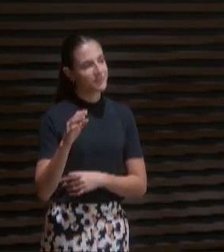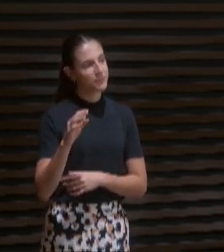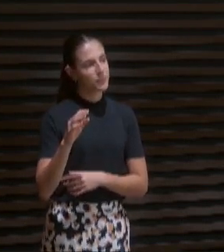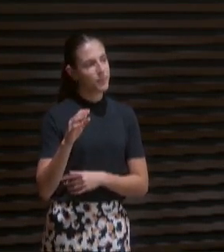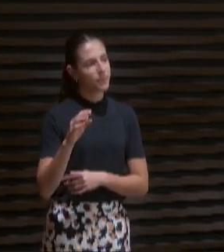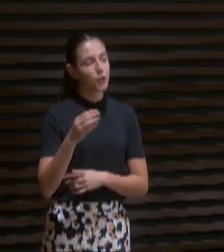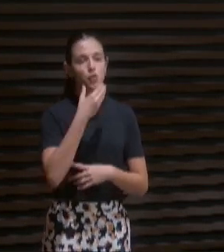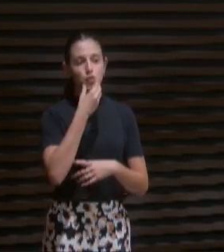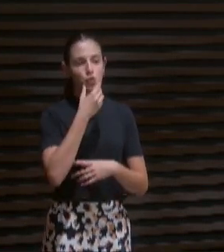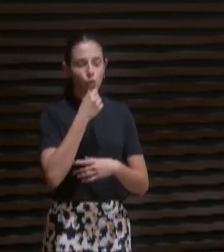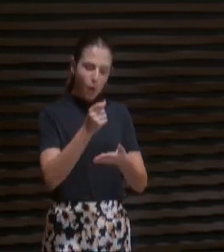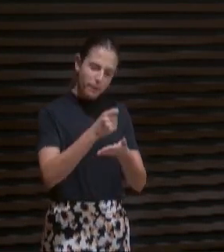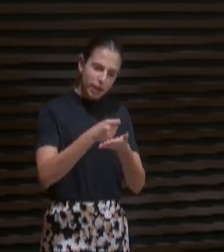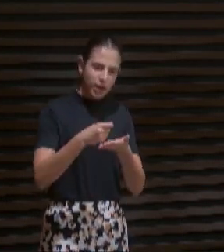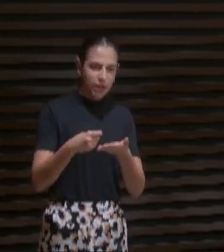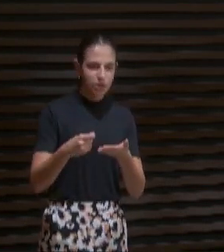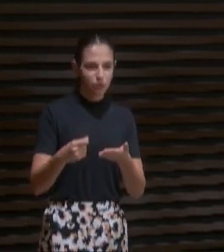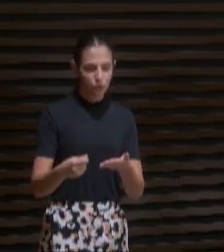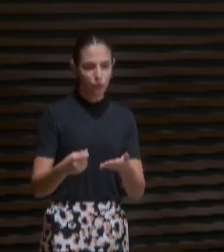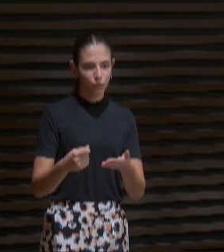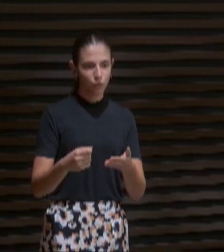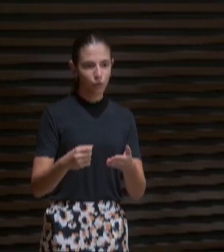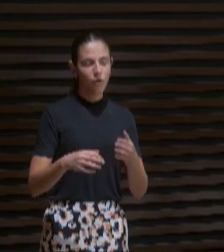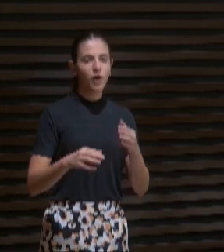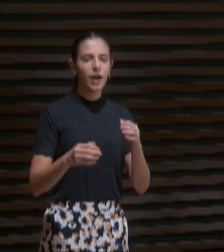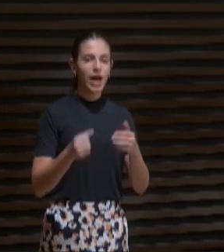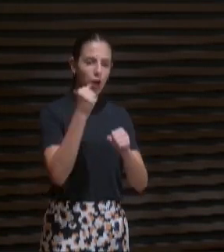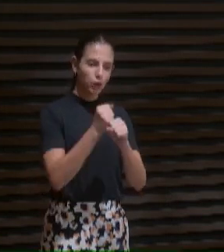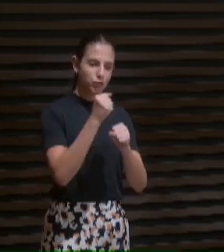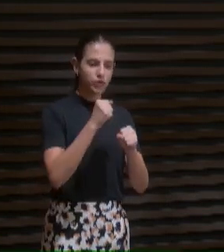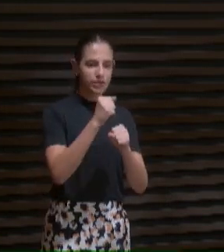assinou o decreto da reconstrução do Templo de Jerusalém